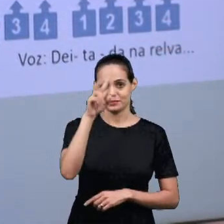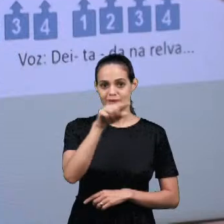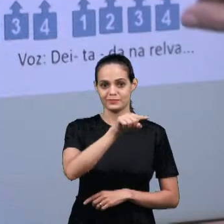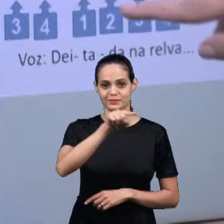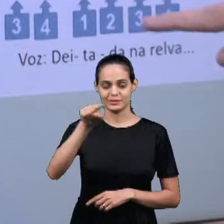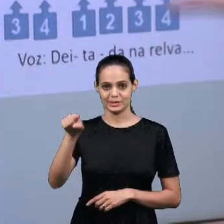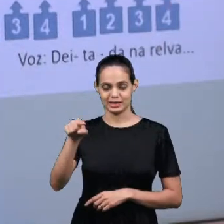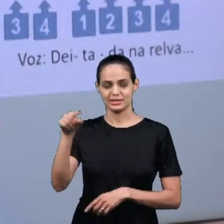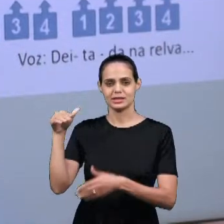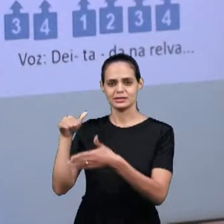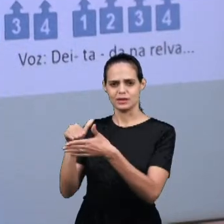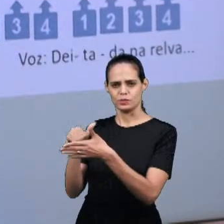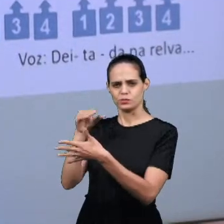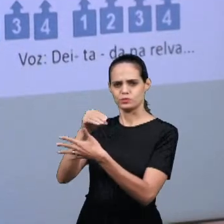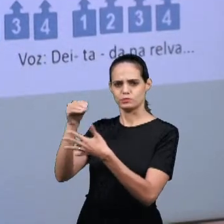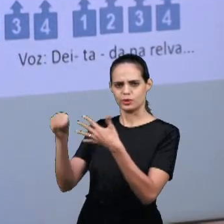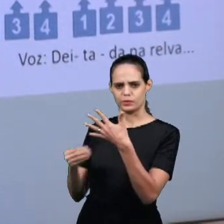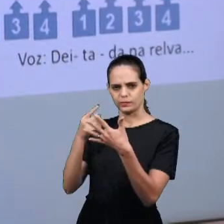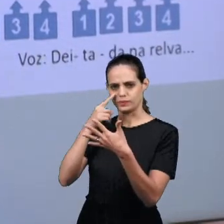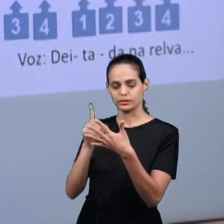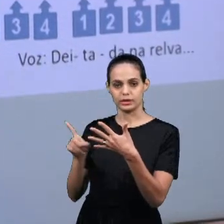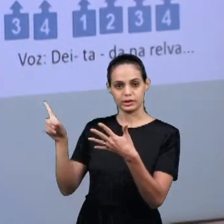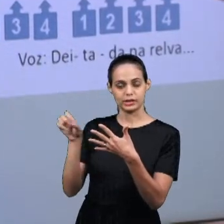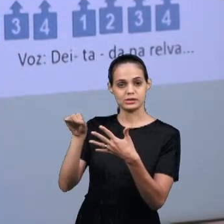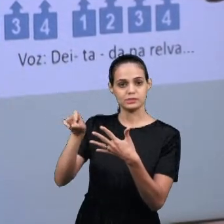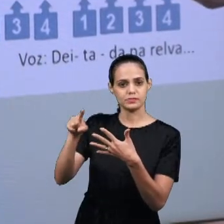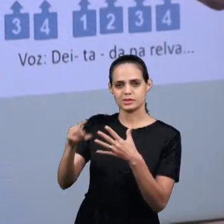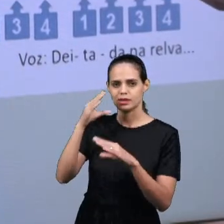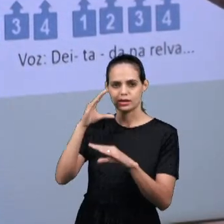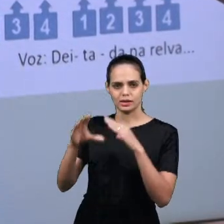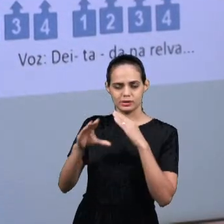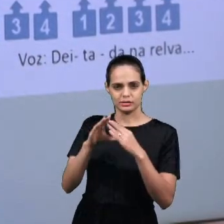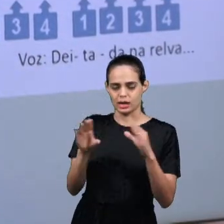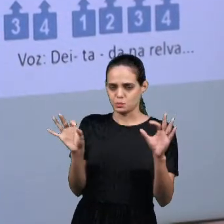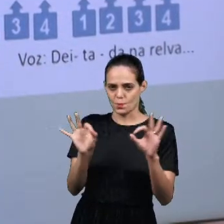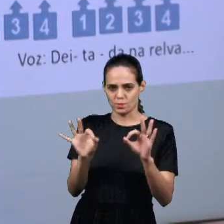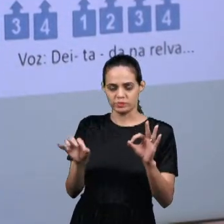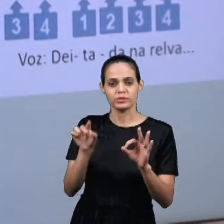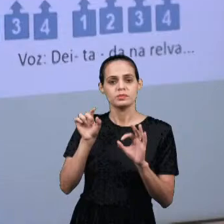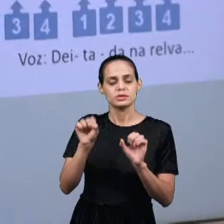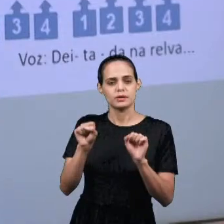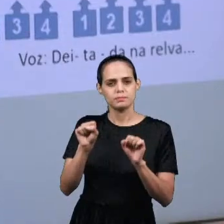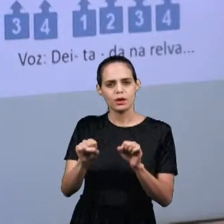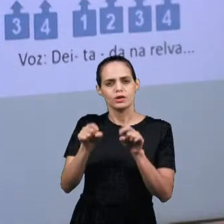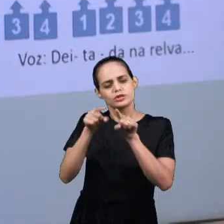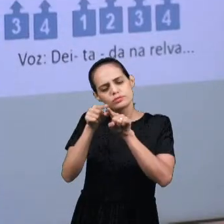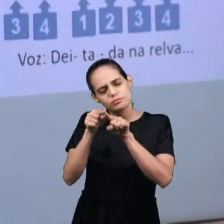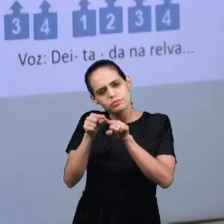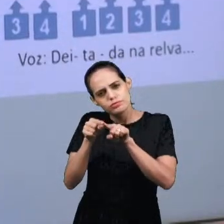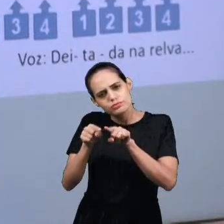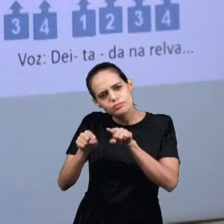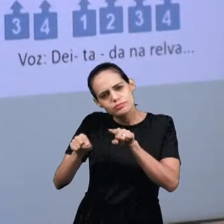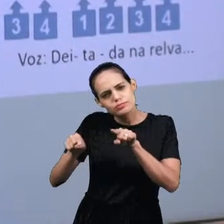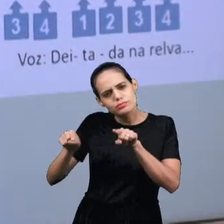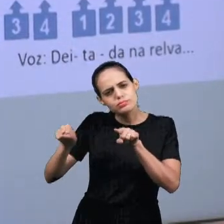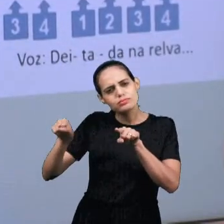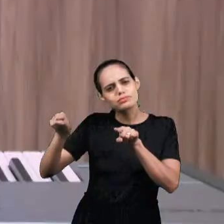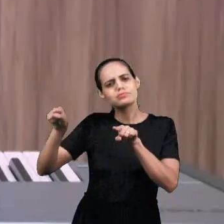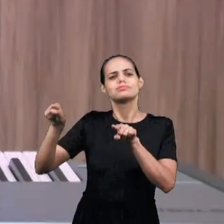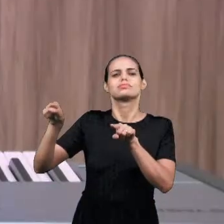última nota, se você não for cantar, você pode prolongar o som.